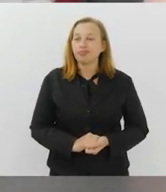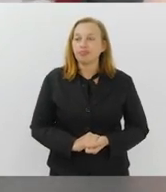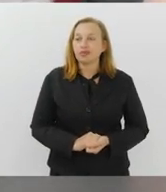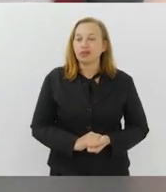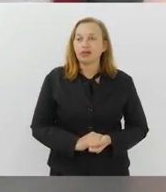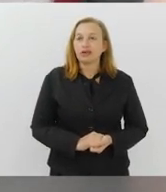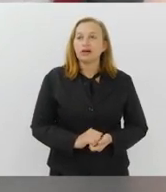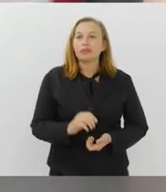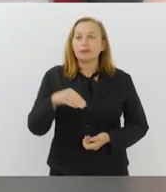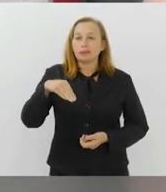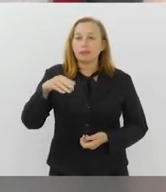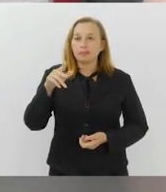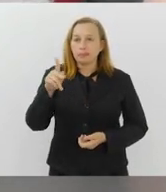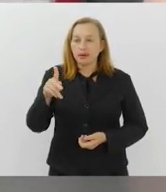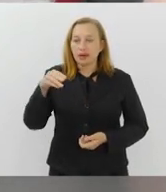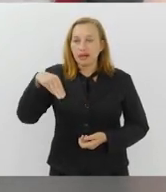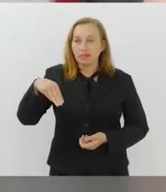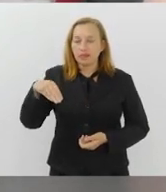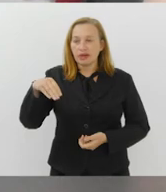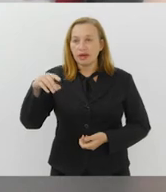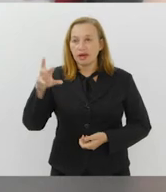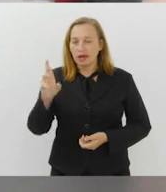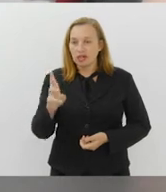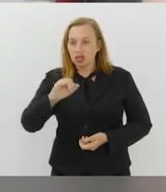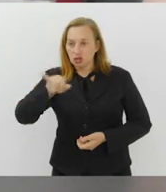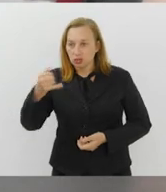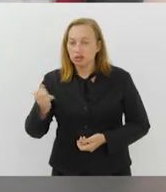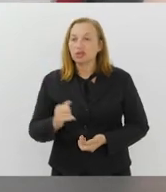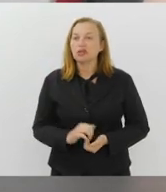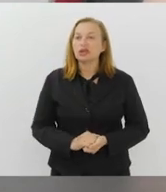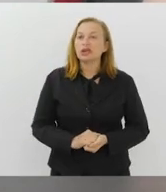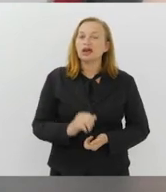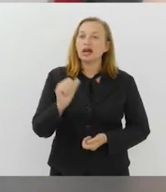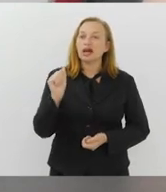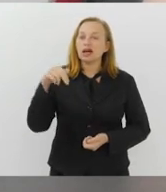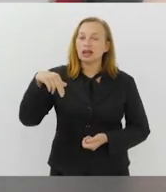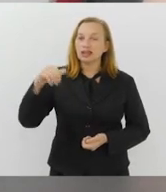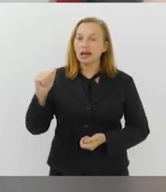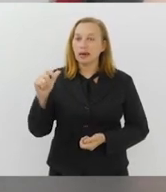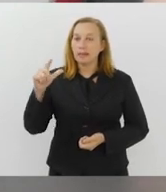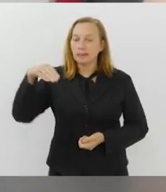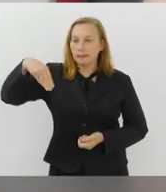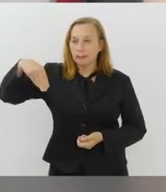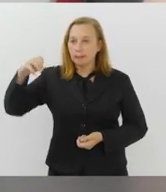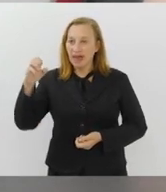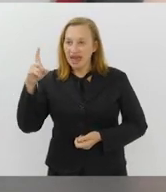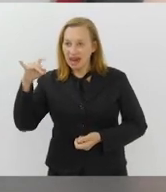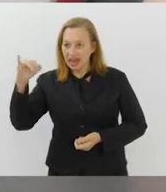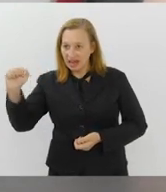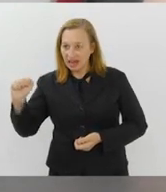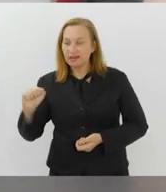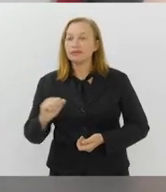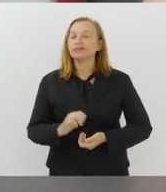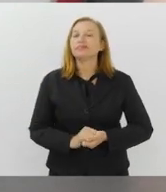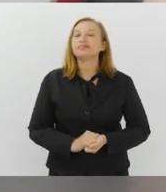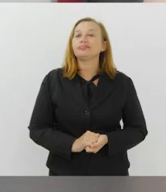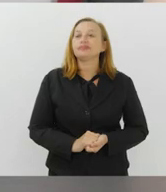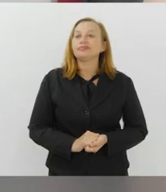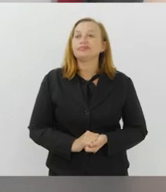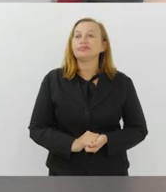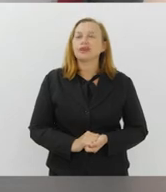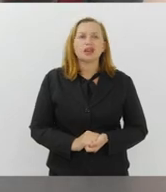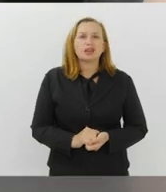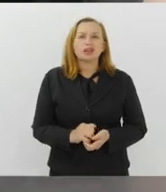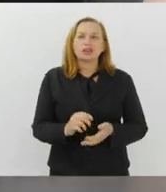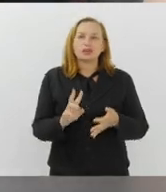da PM, PMRJ. A Ana Amélia Rodrigues, da Abrange. Gente, tem